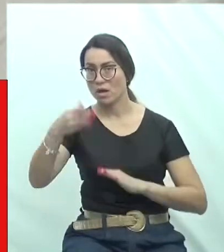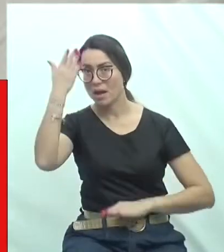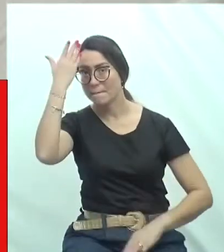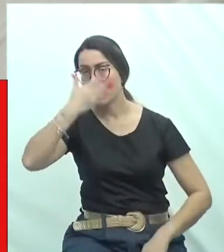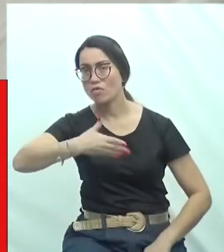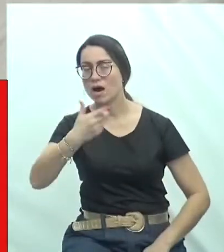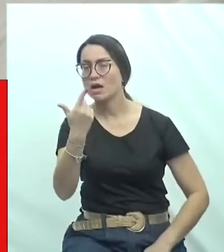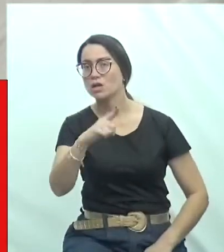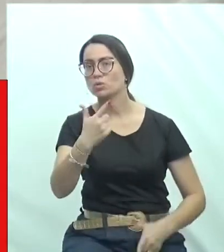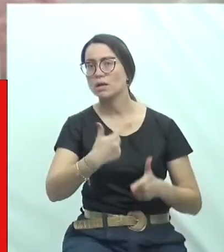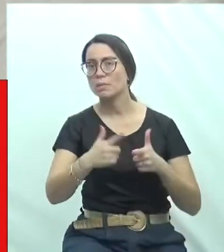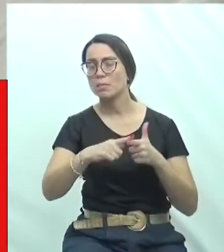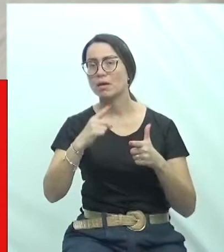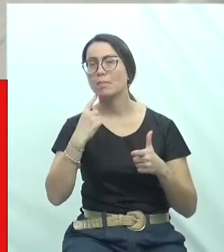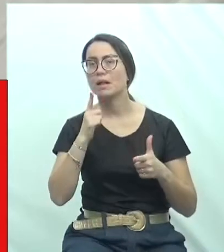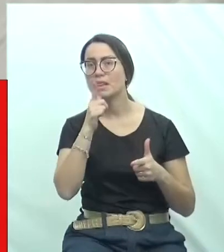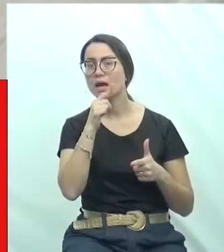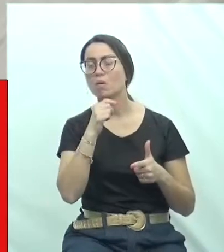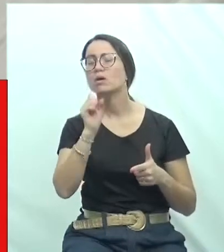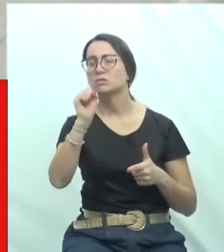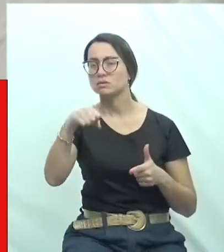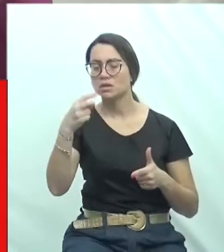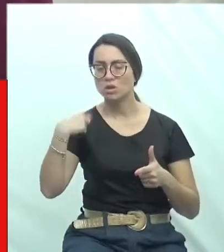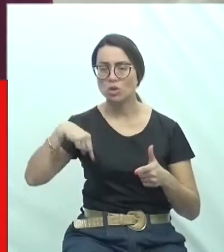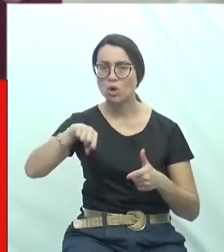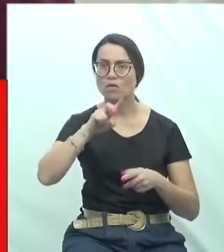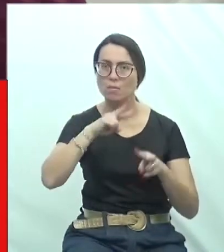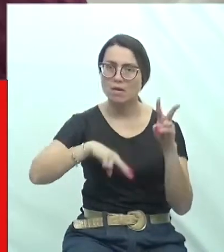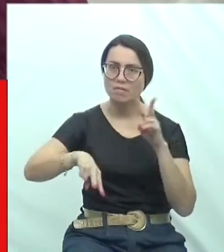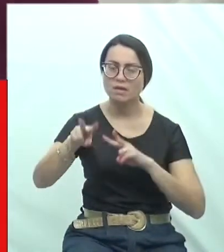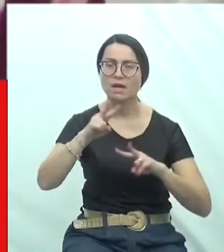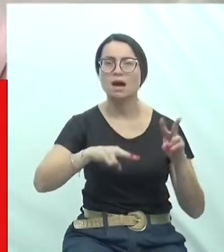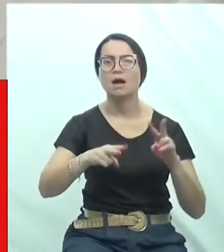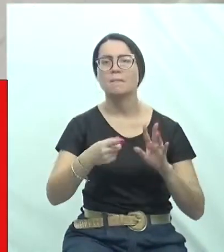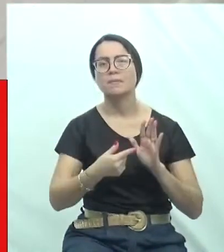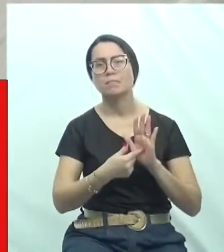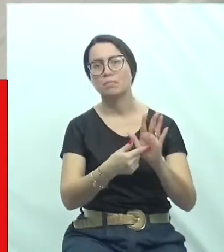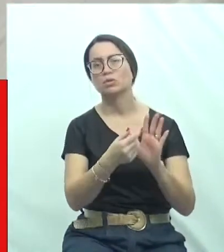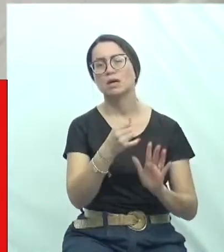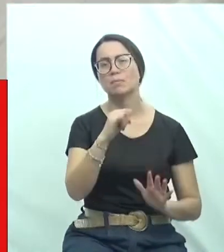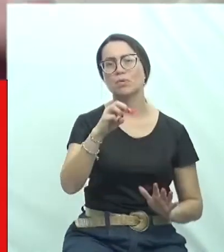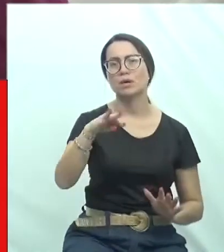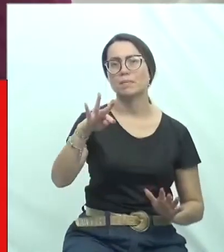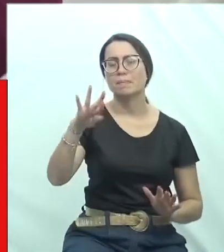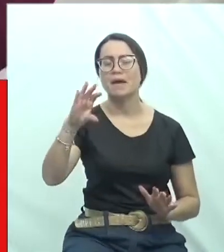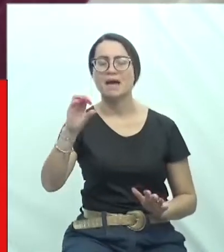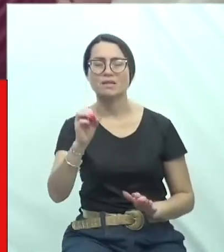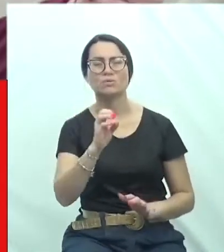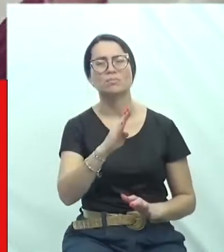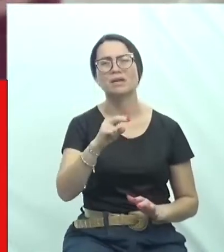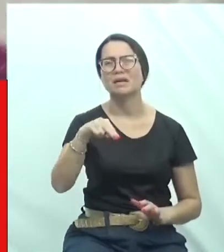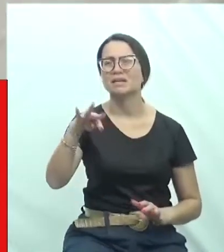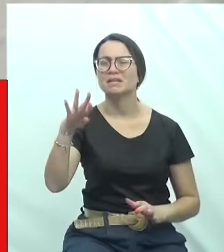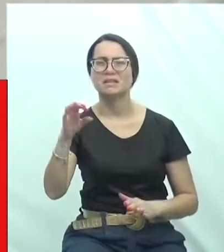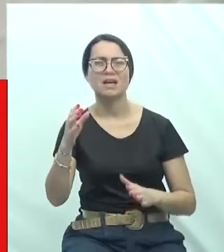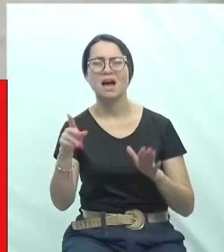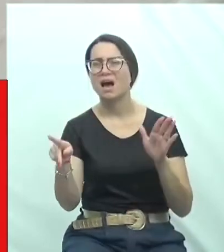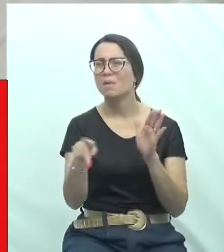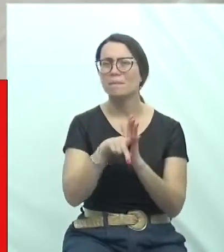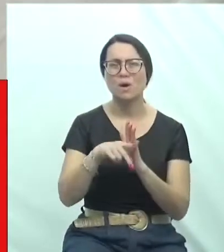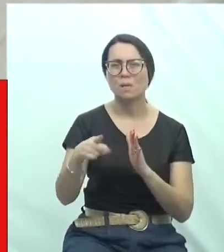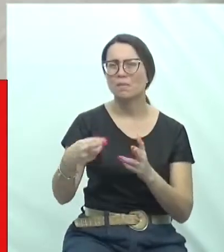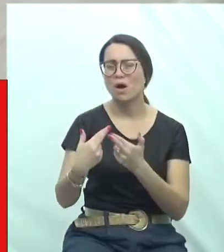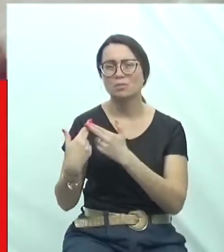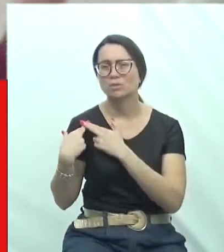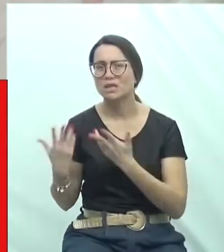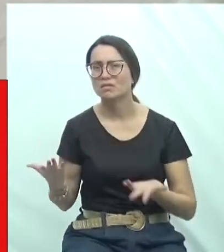há contaminação da água, aí sim nós vamos analisar, mandar para a Inmetro, mandar para a ABNT, aí um órgão competente, não nós técnicos da